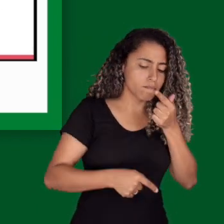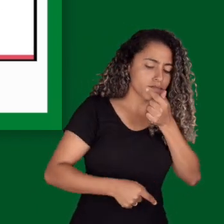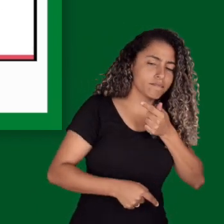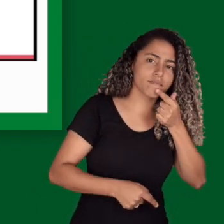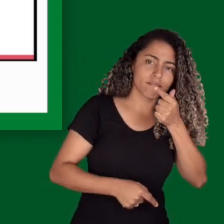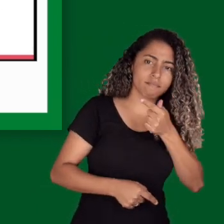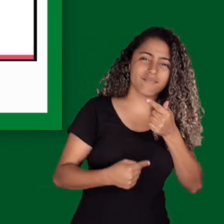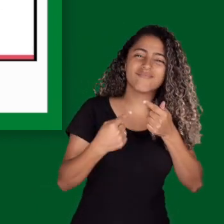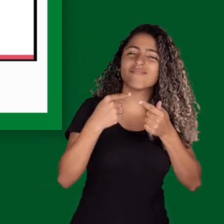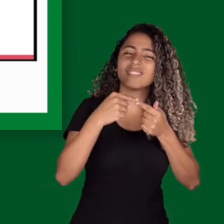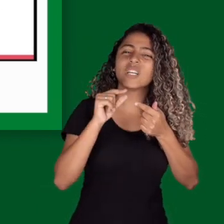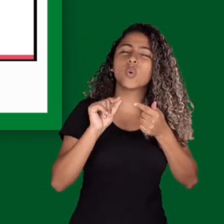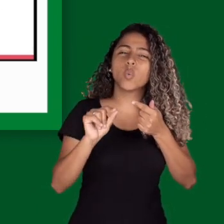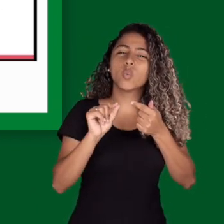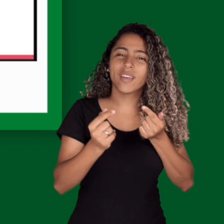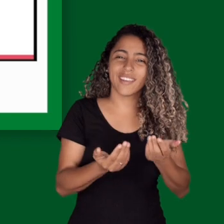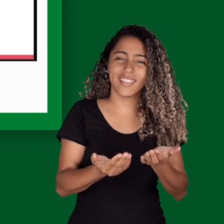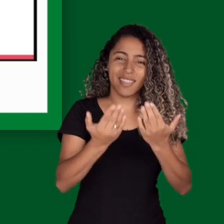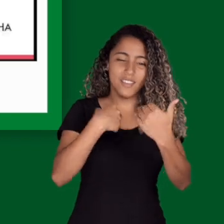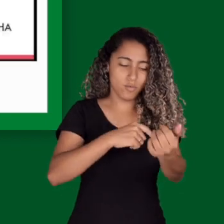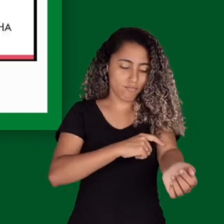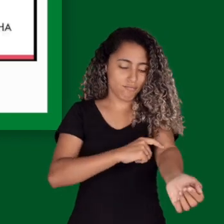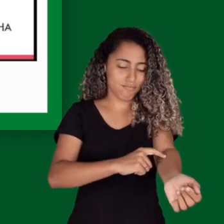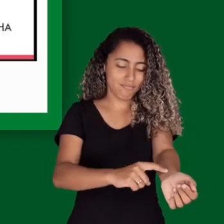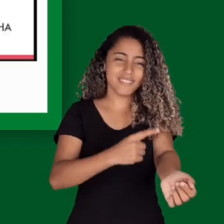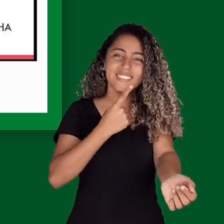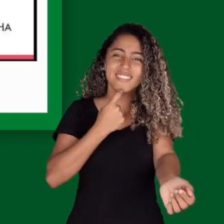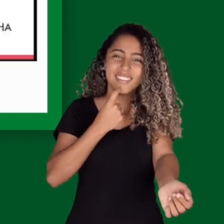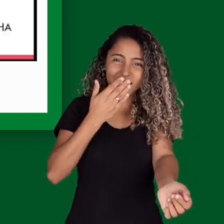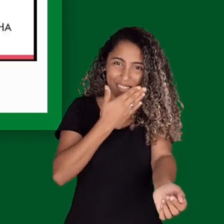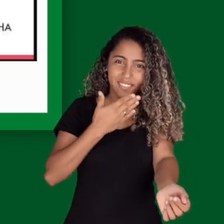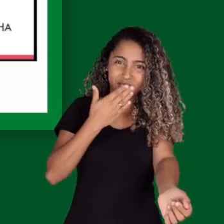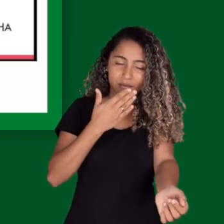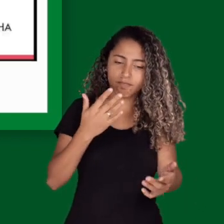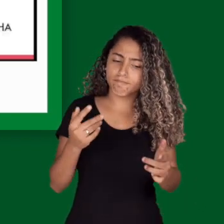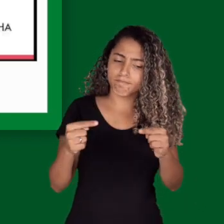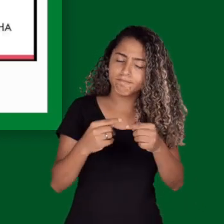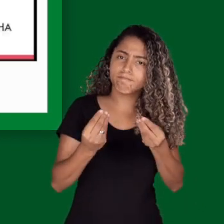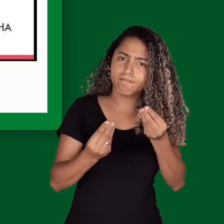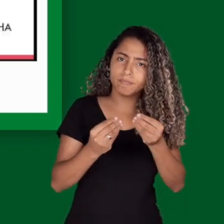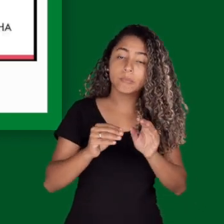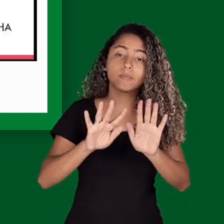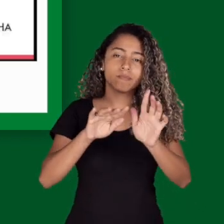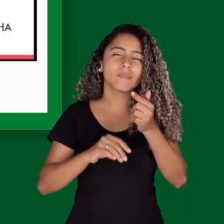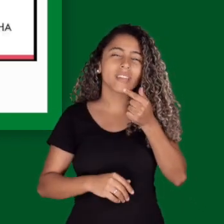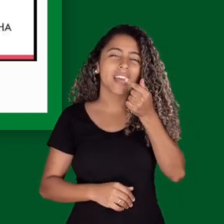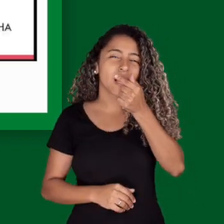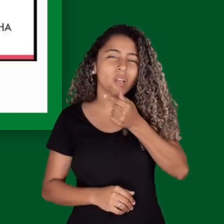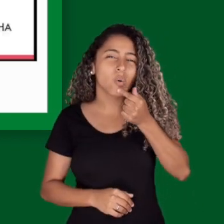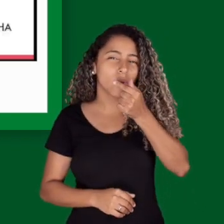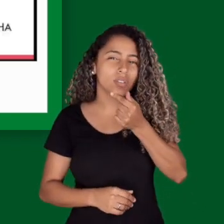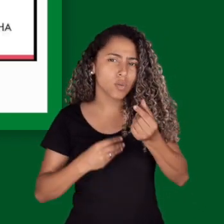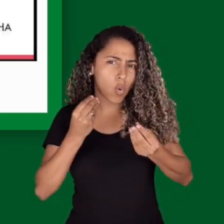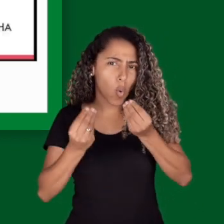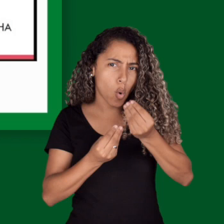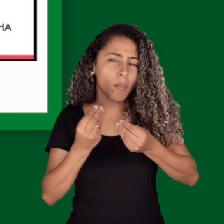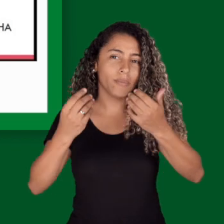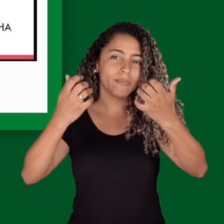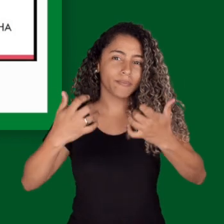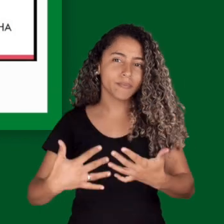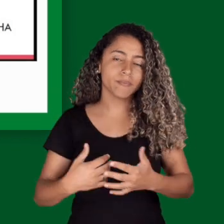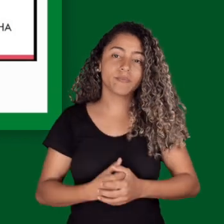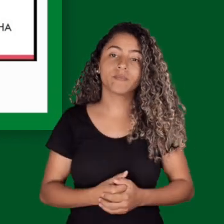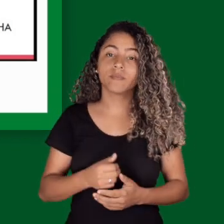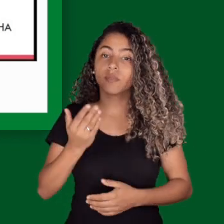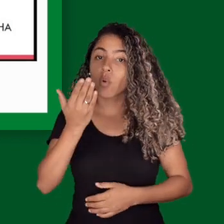seja, como afeta os níveis de açúcar no sangue. Então, como que a glicose chega no sangue? Então, quando a gente se alimenta,